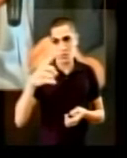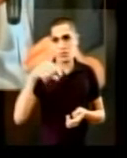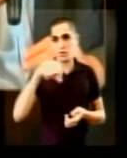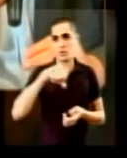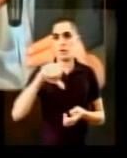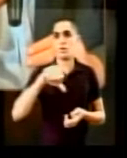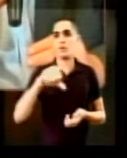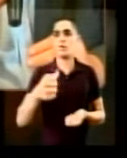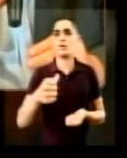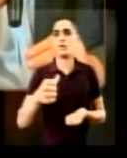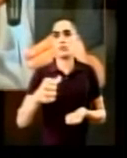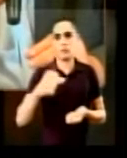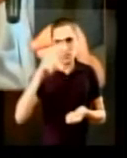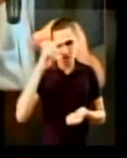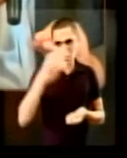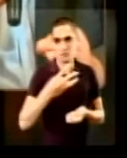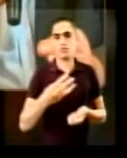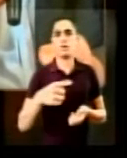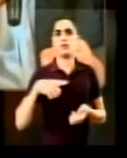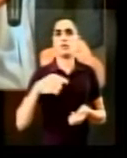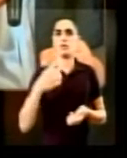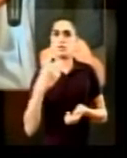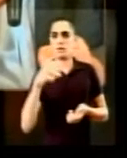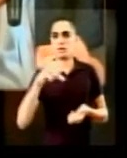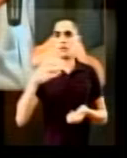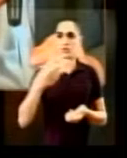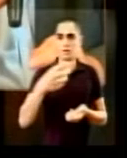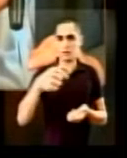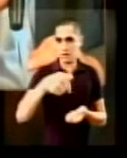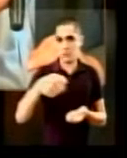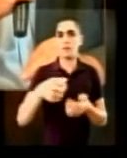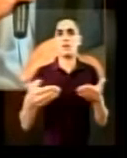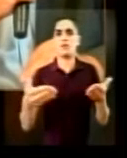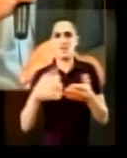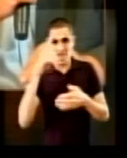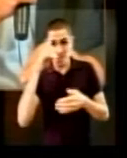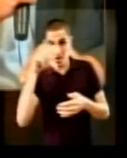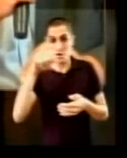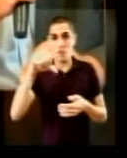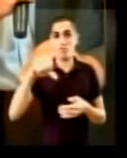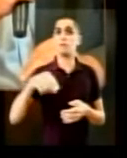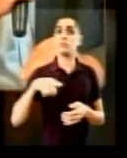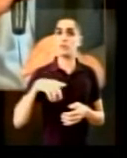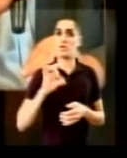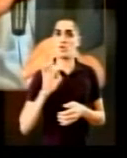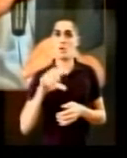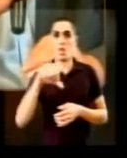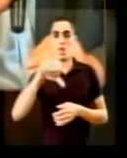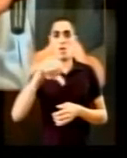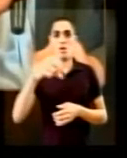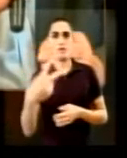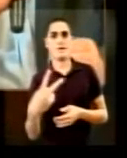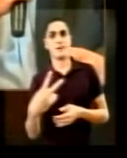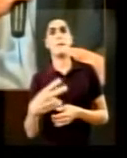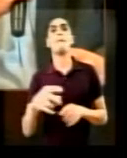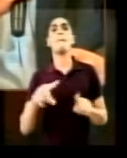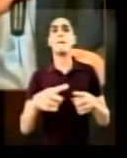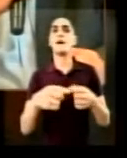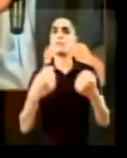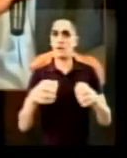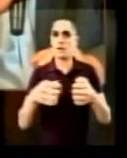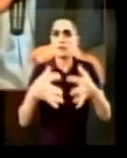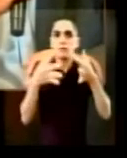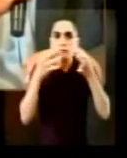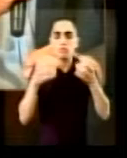com 92. Lembrar sempre que esse 92 ainda pode mudar,